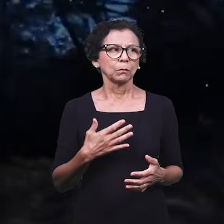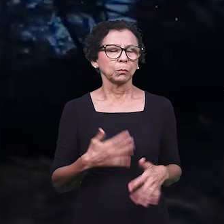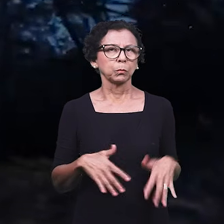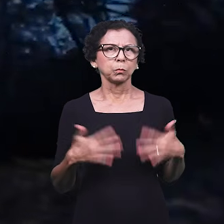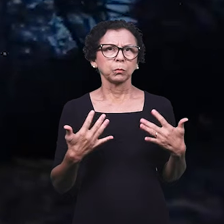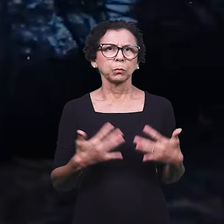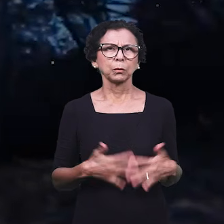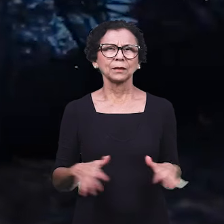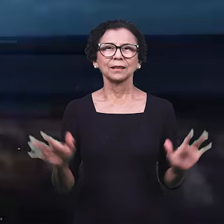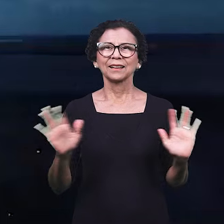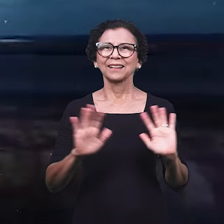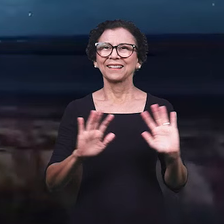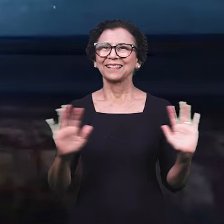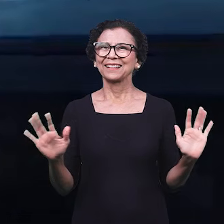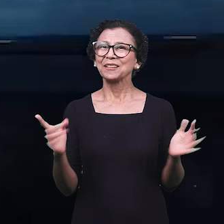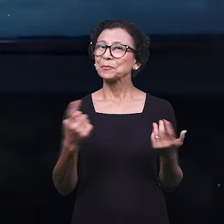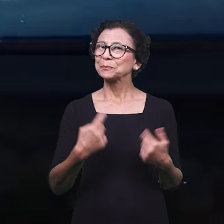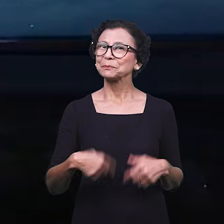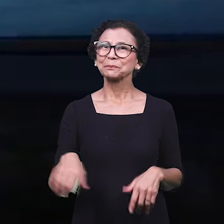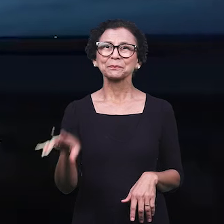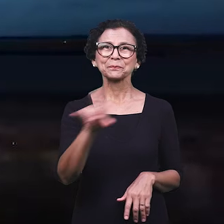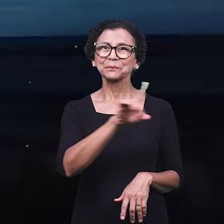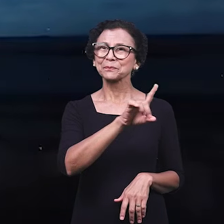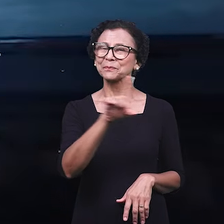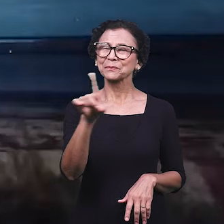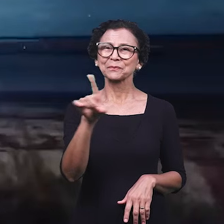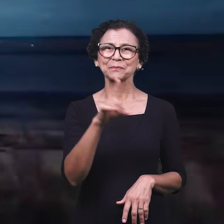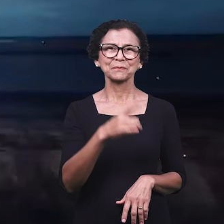infinitas. Não há o que temer.